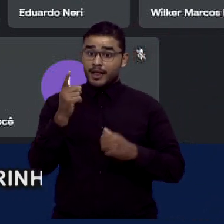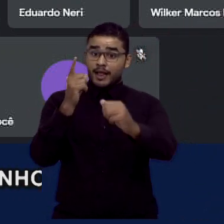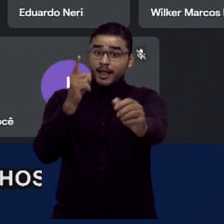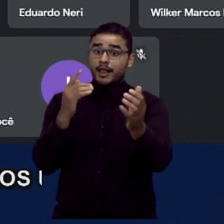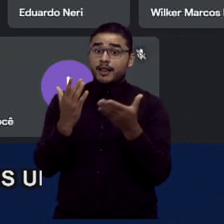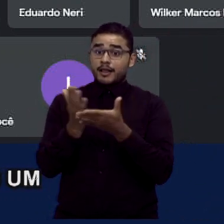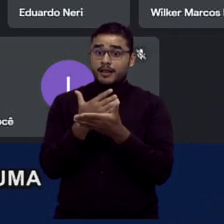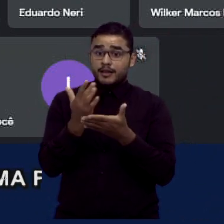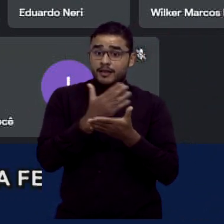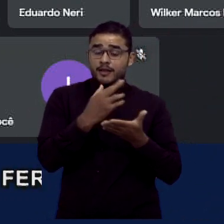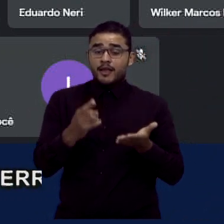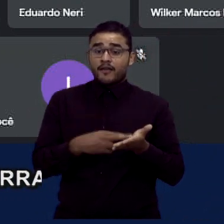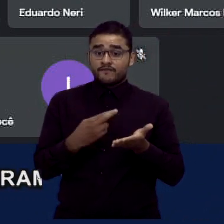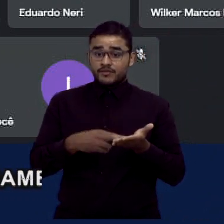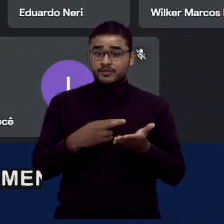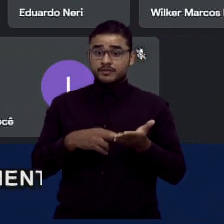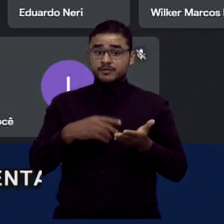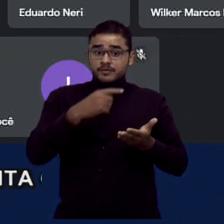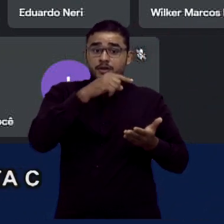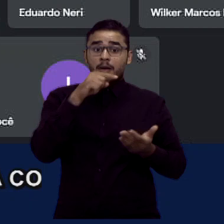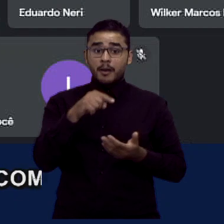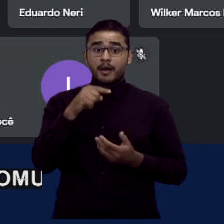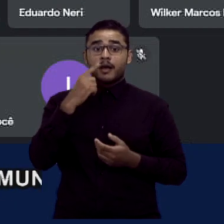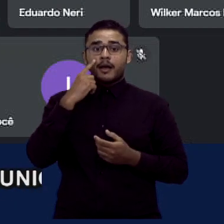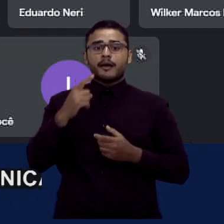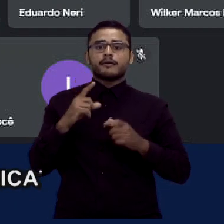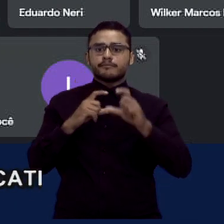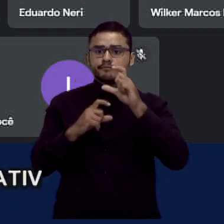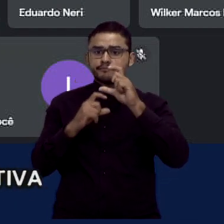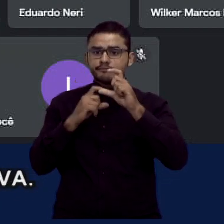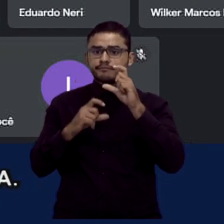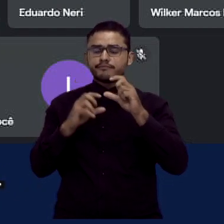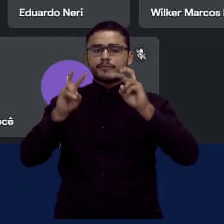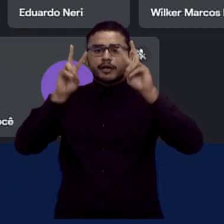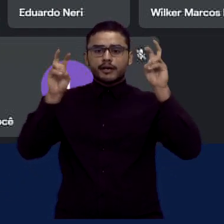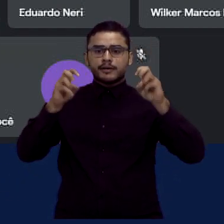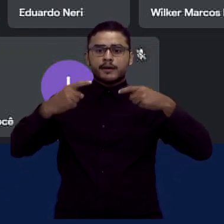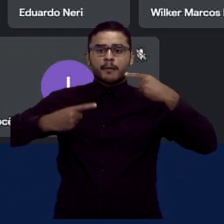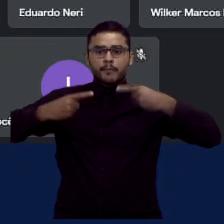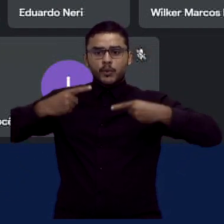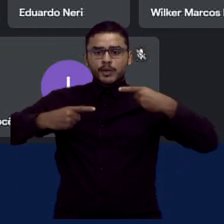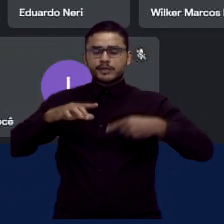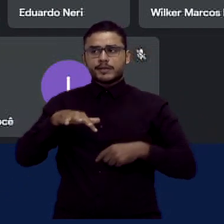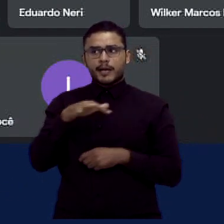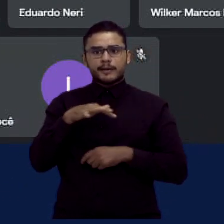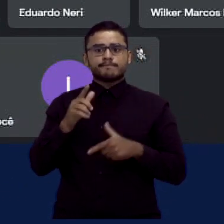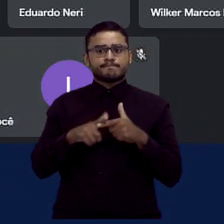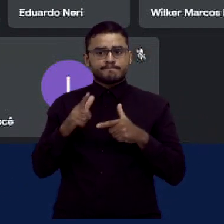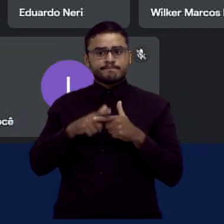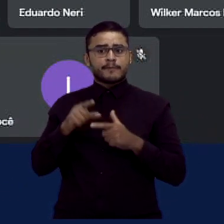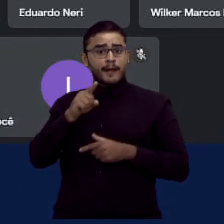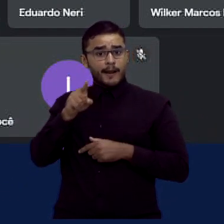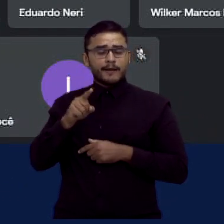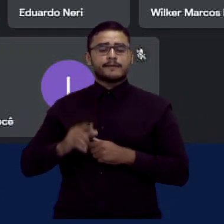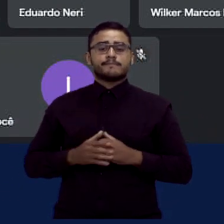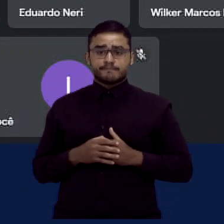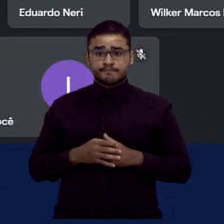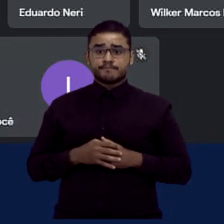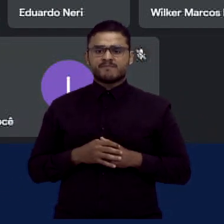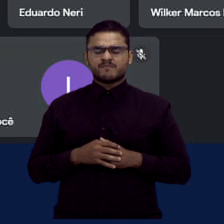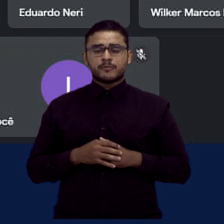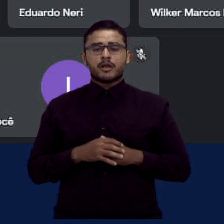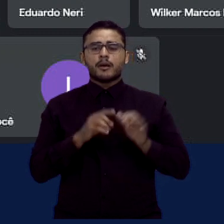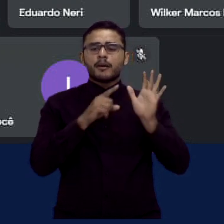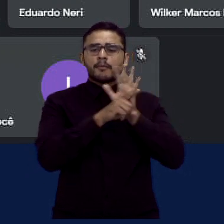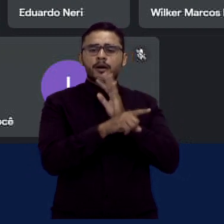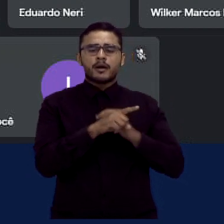mundo. Só. Então, quadrinho e política no Brasil é algo que funciona muito. E da mesma forma, né, Luiz? Assim, a Turma